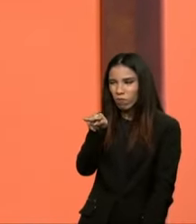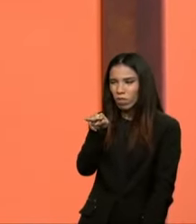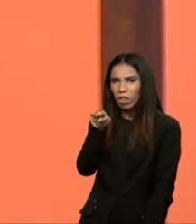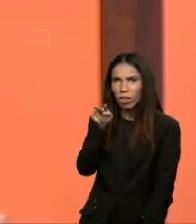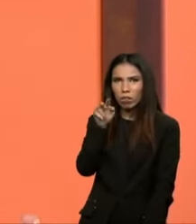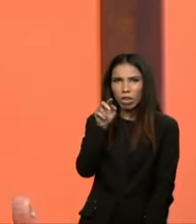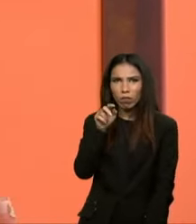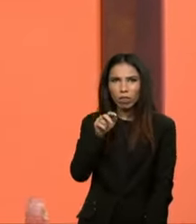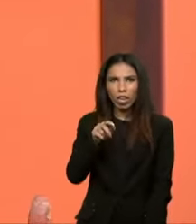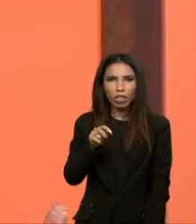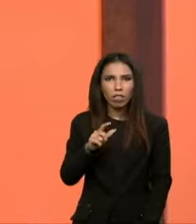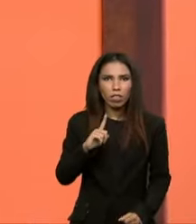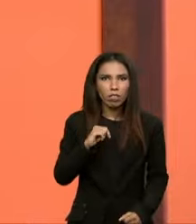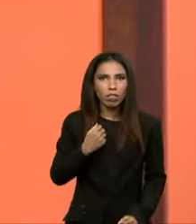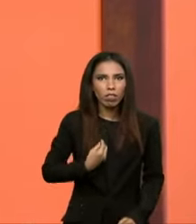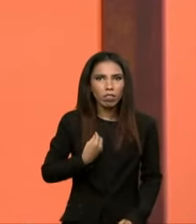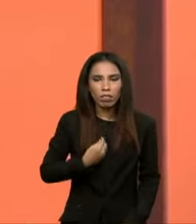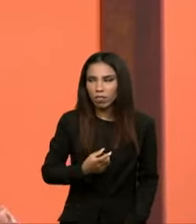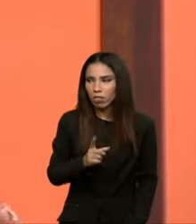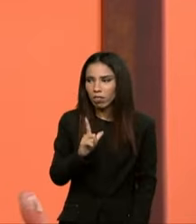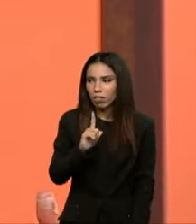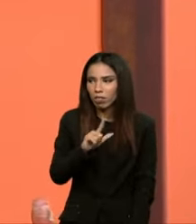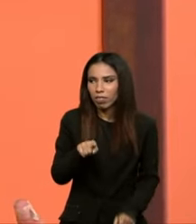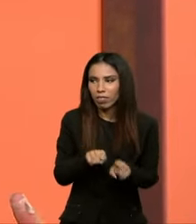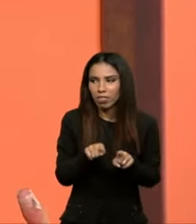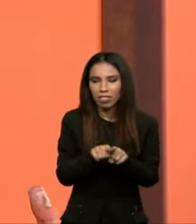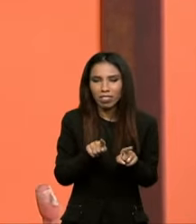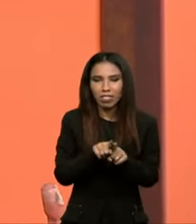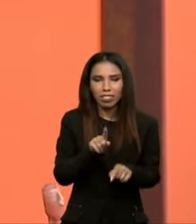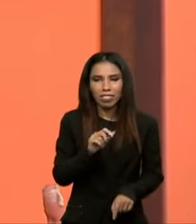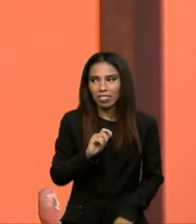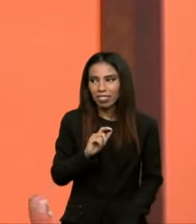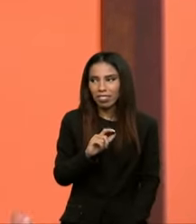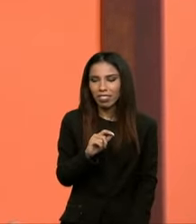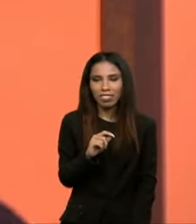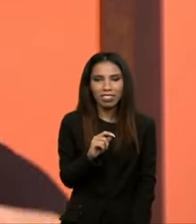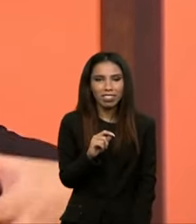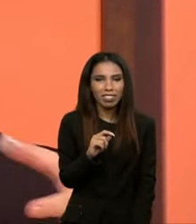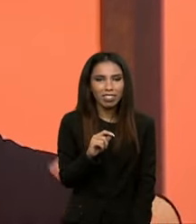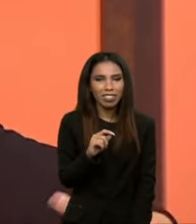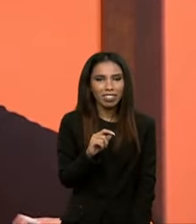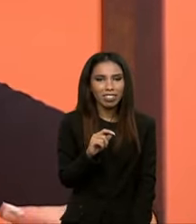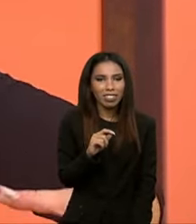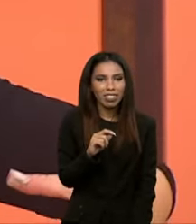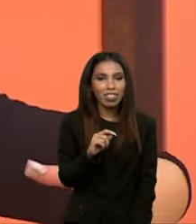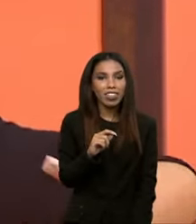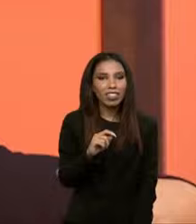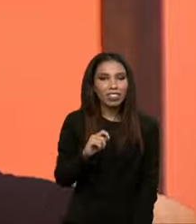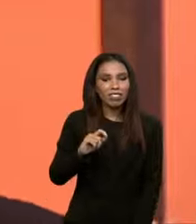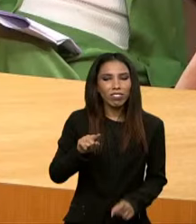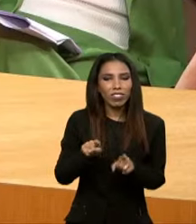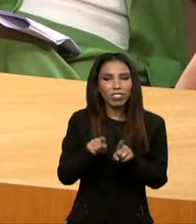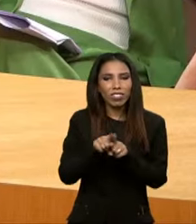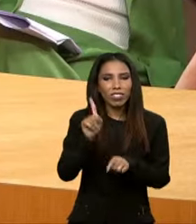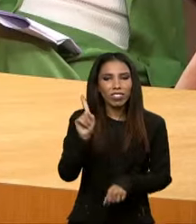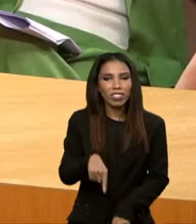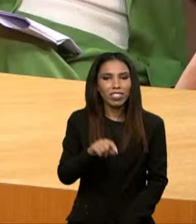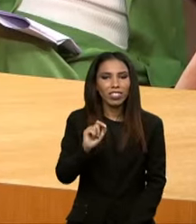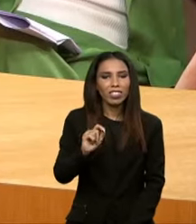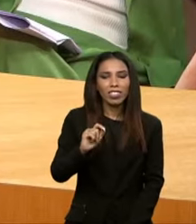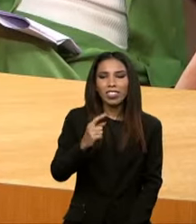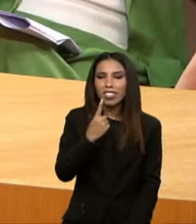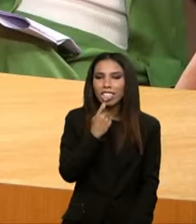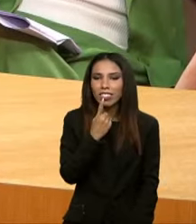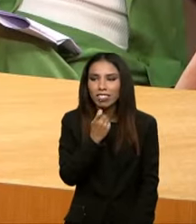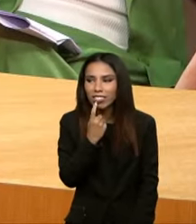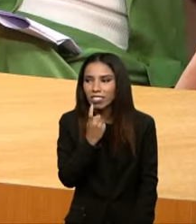dela e ela traz uma energia. Ela traz uma Mas coisa. Isso que é legal, cara. Ela é o chakra base. Ela é sangue, ela é guerra